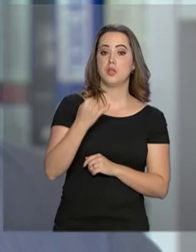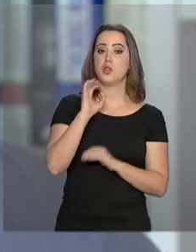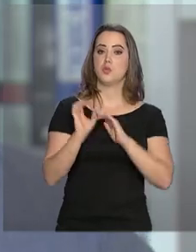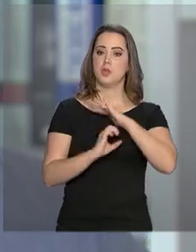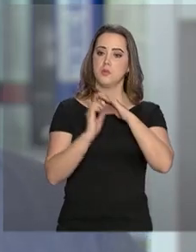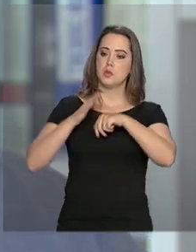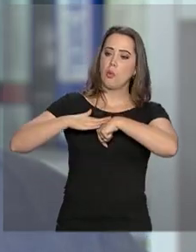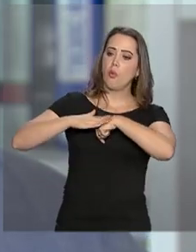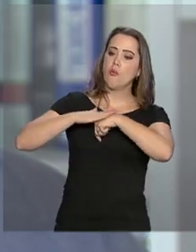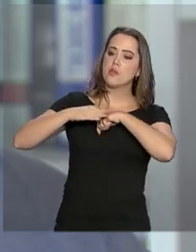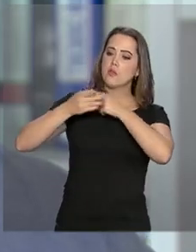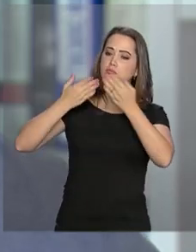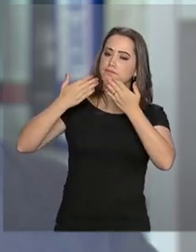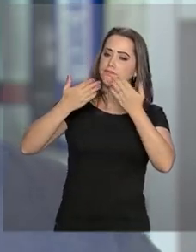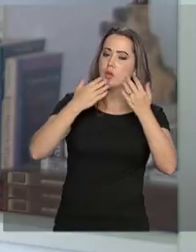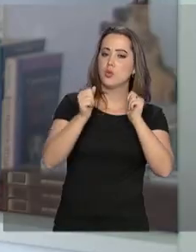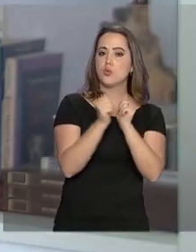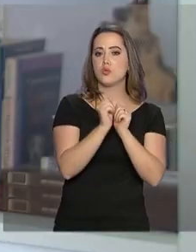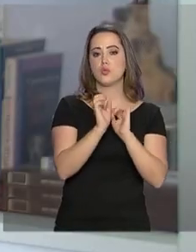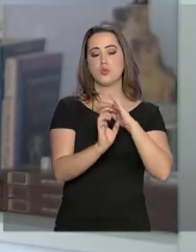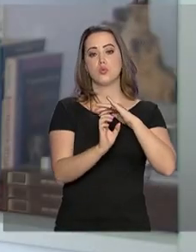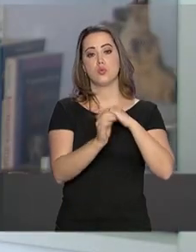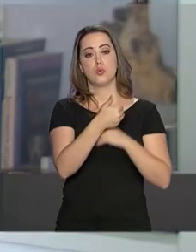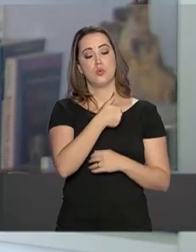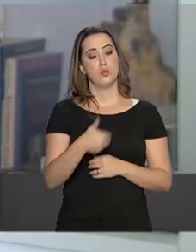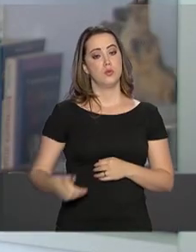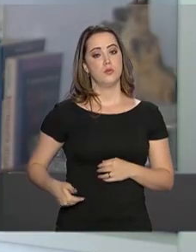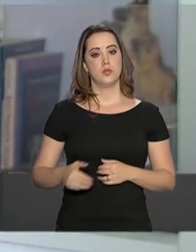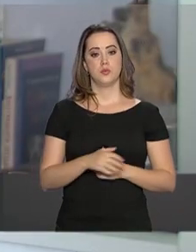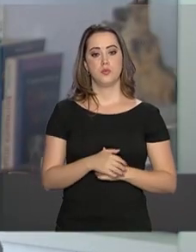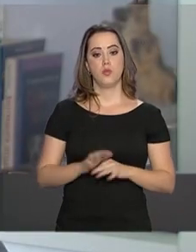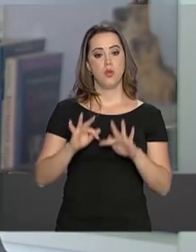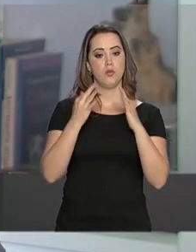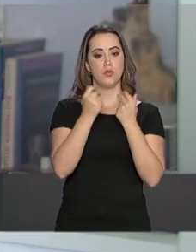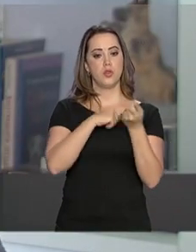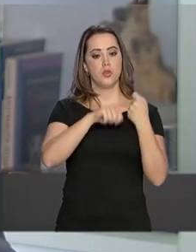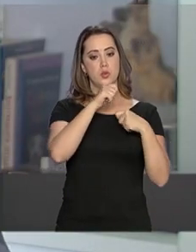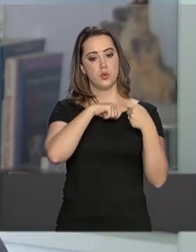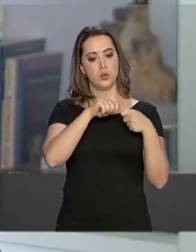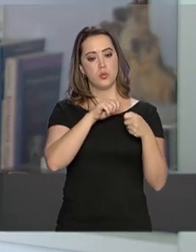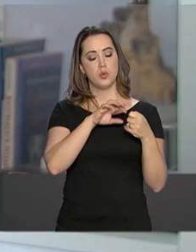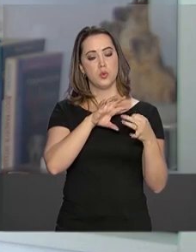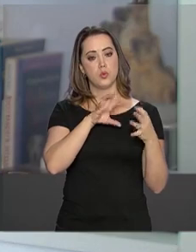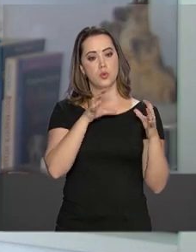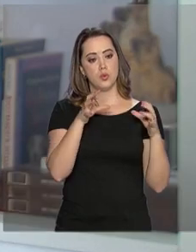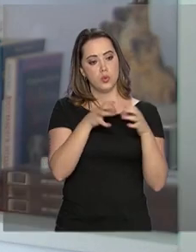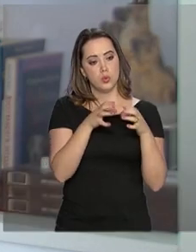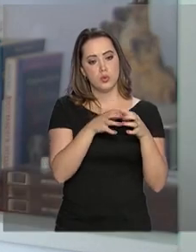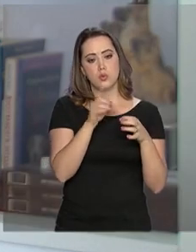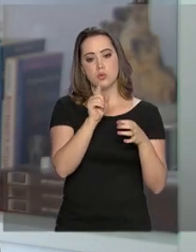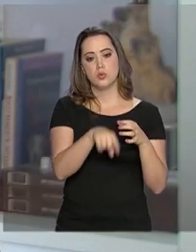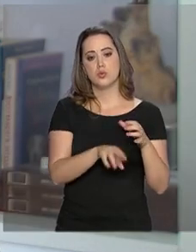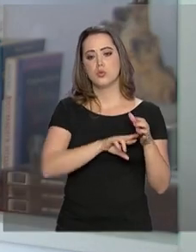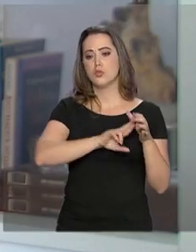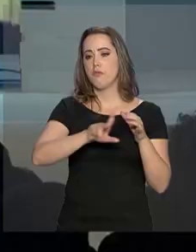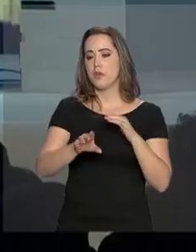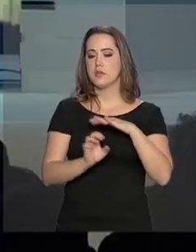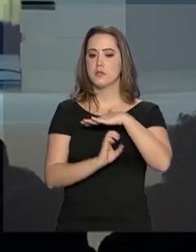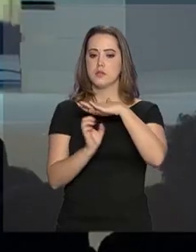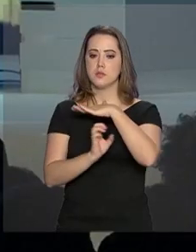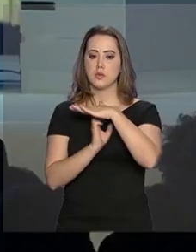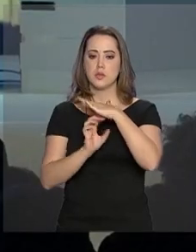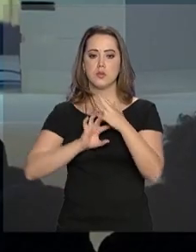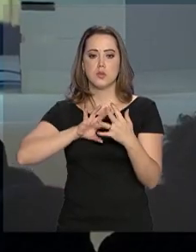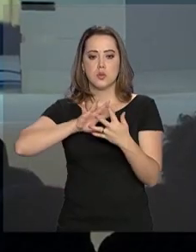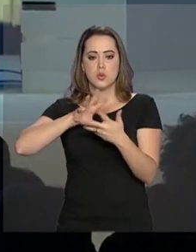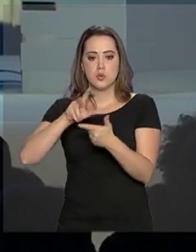conversarem com governantes fórum econômico é uma organização é um fórum é composto por grandes empresas do